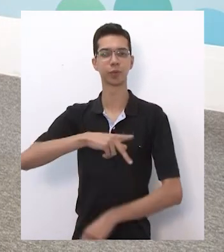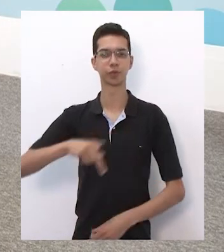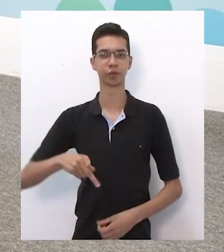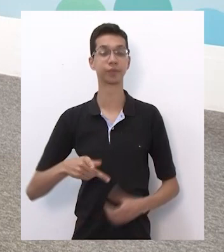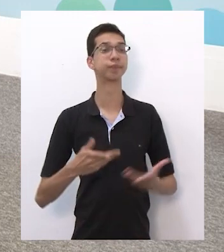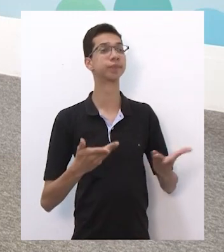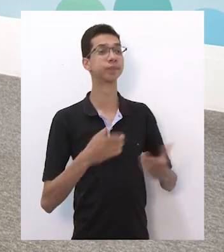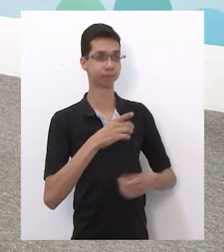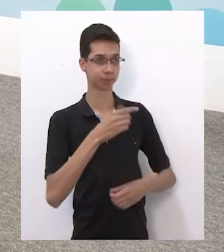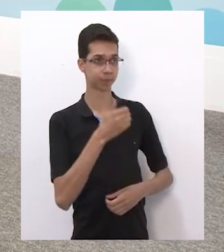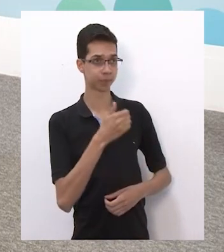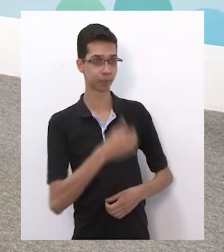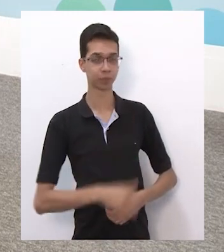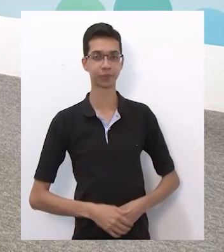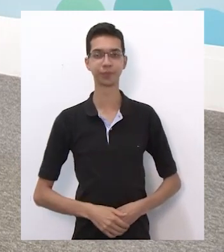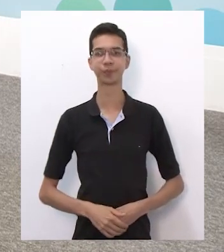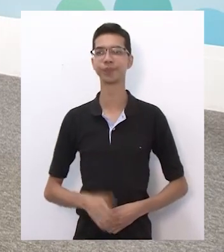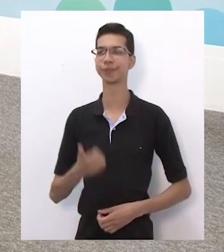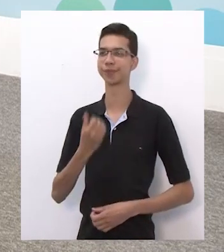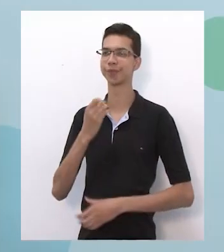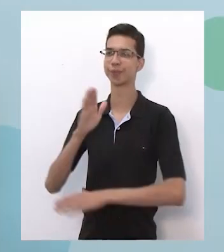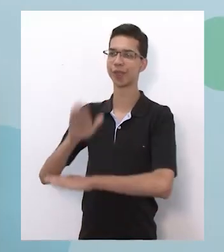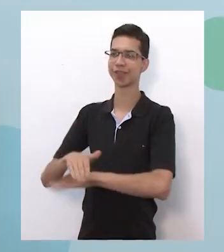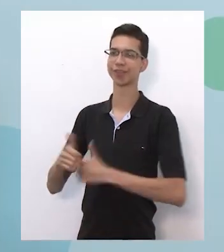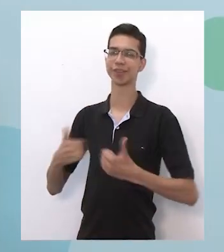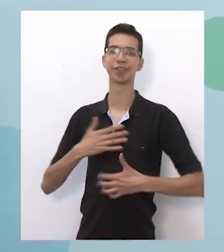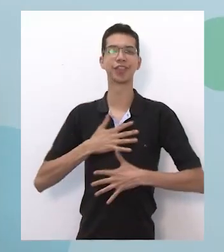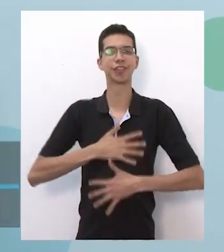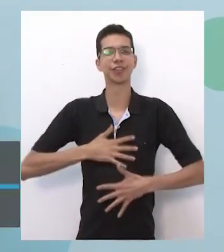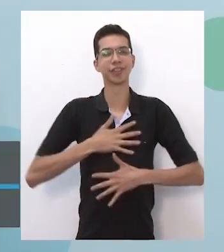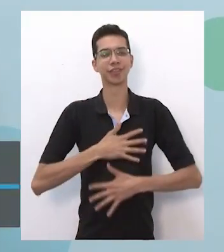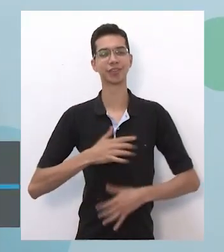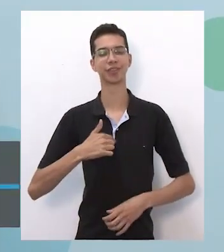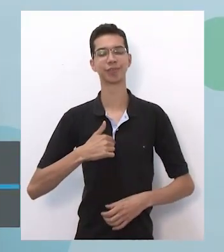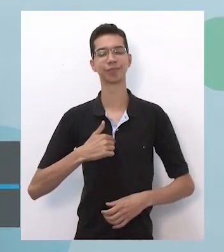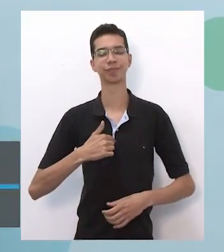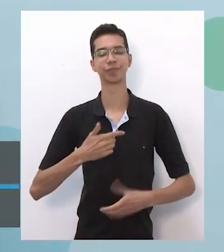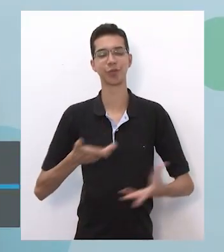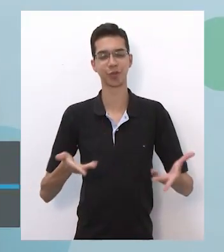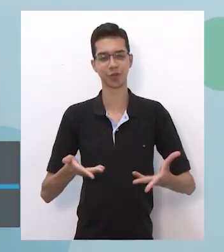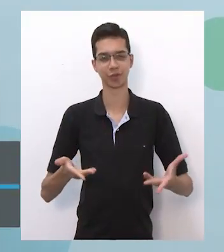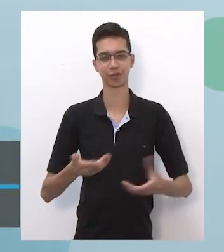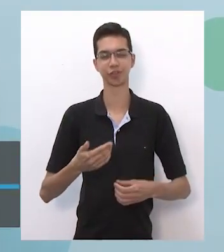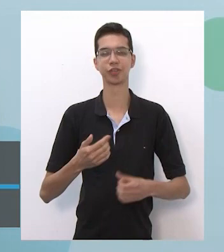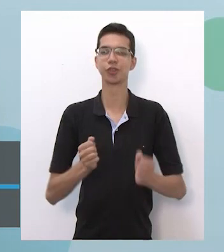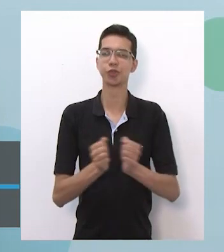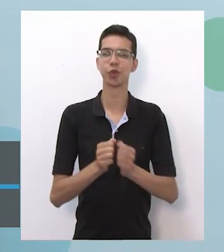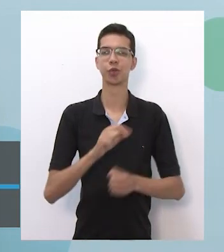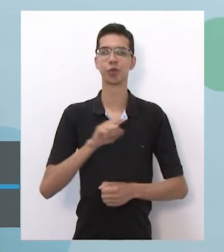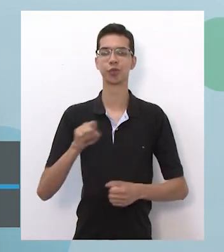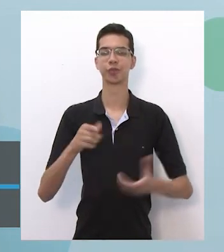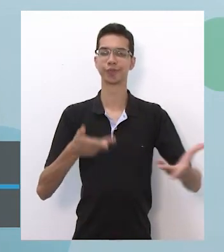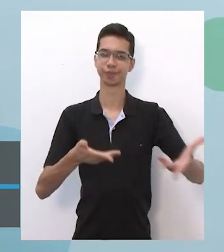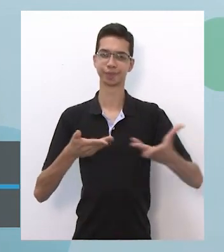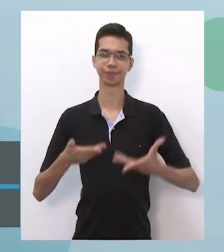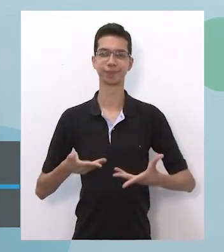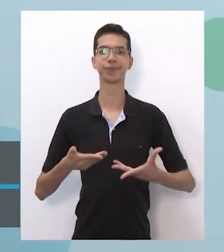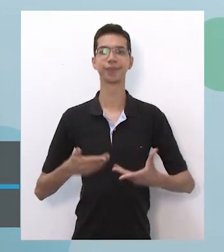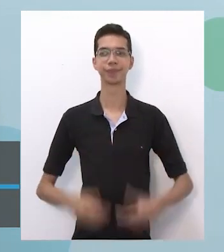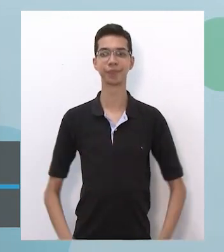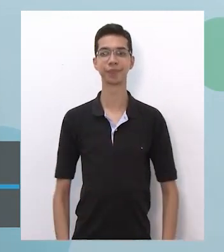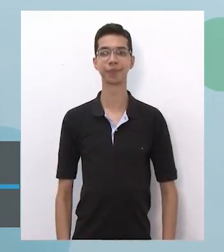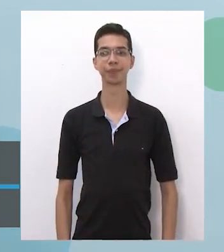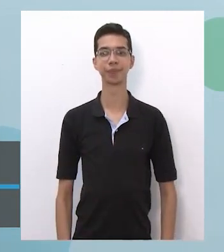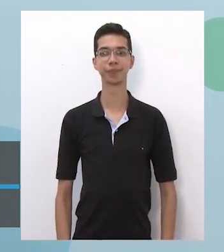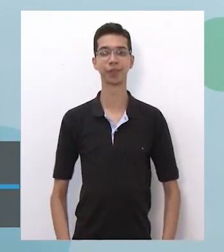tudo bem? Tudo bom, boa tarde, André. Prazer em receber todos vocês aqui nesse momento para falar um pouquinho mais dessas trilhas e mostrar